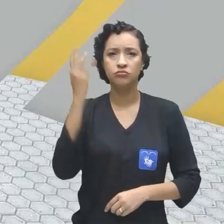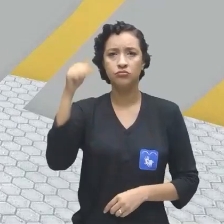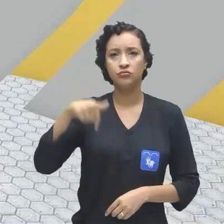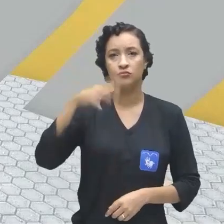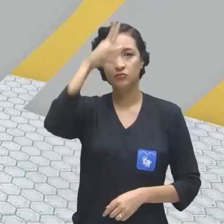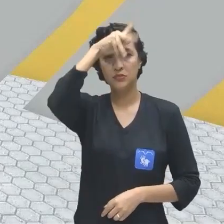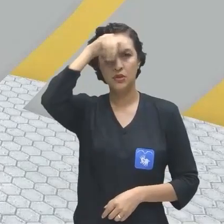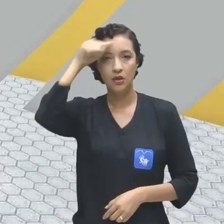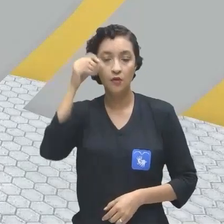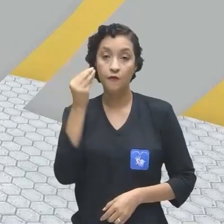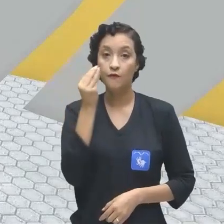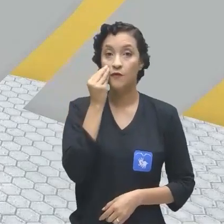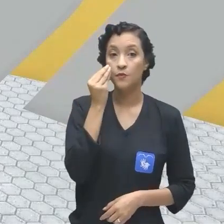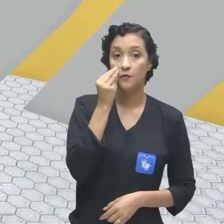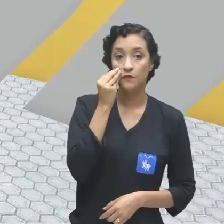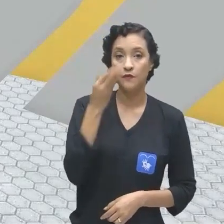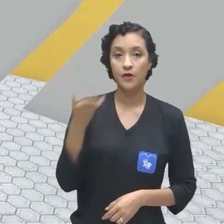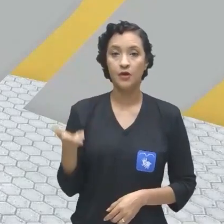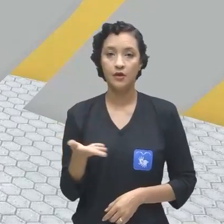ver agora